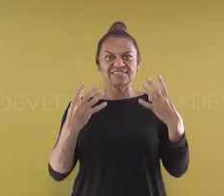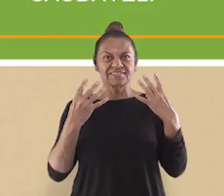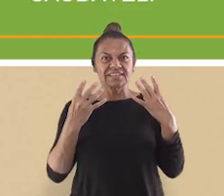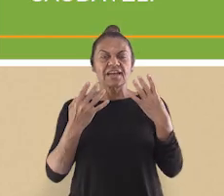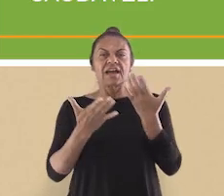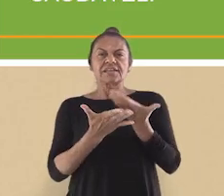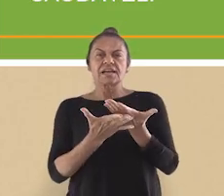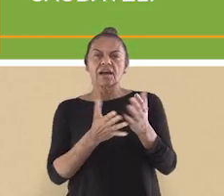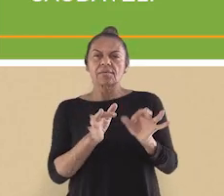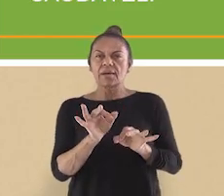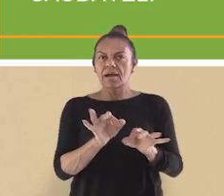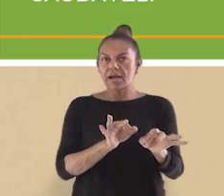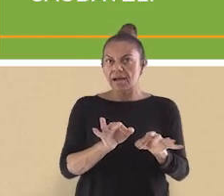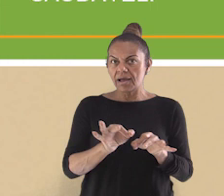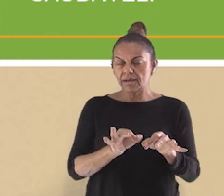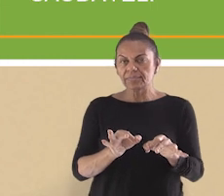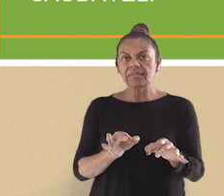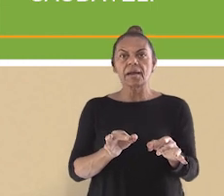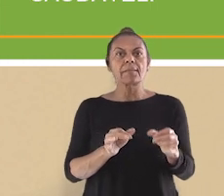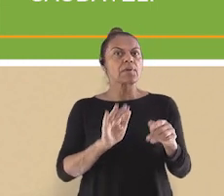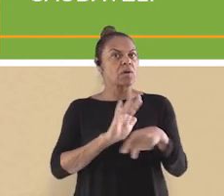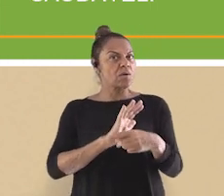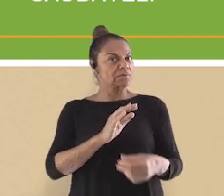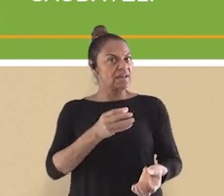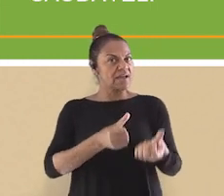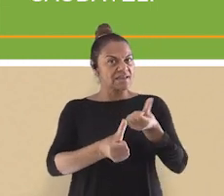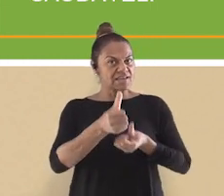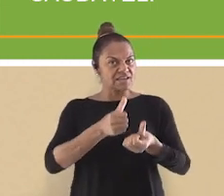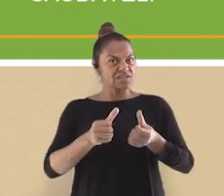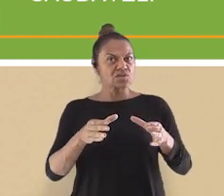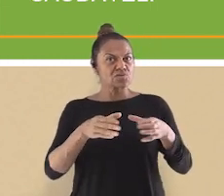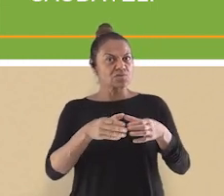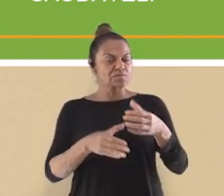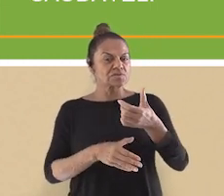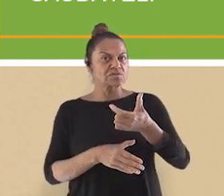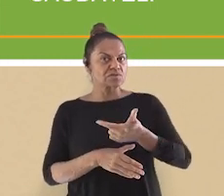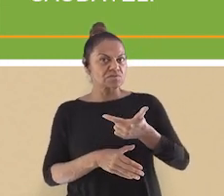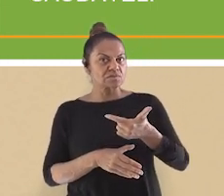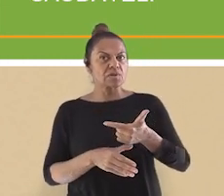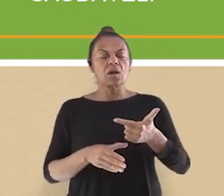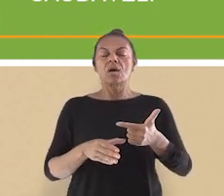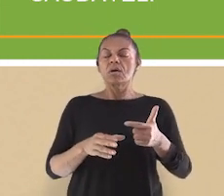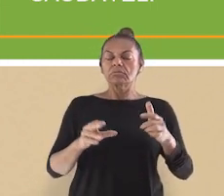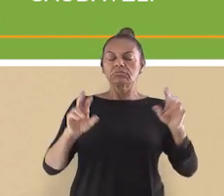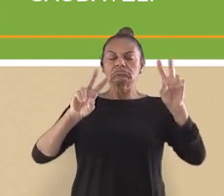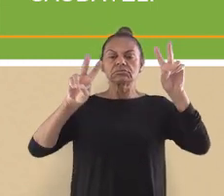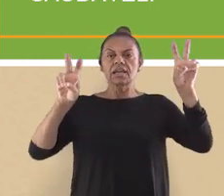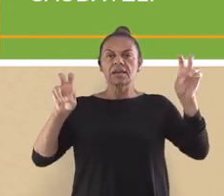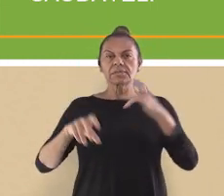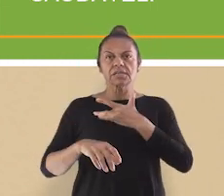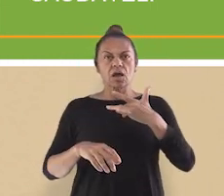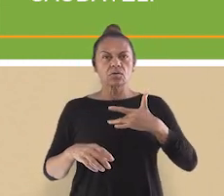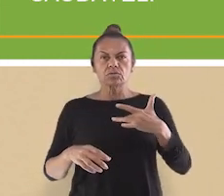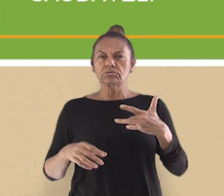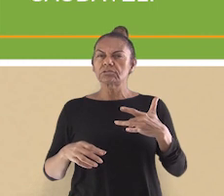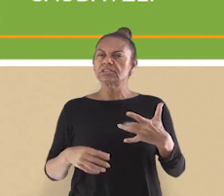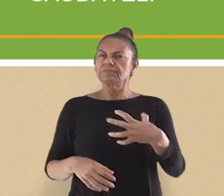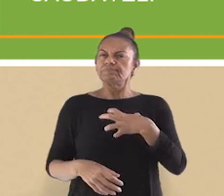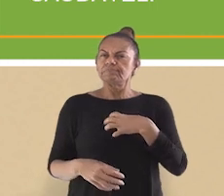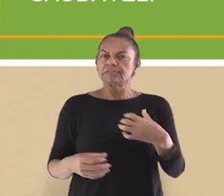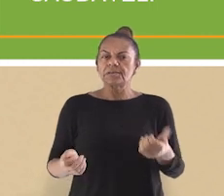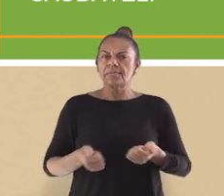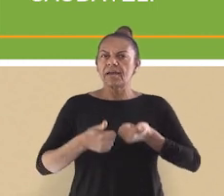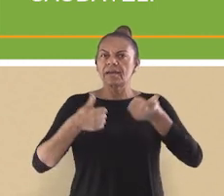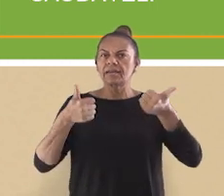acompanhando. Essa aula é para as turmas do segundo ciclo da EJA com o eixo temático Saúde e Bem-Estar. O objetivo